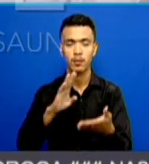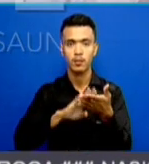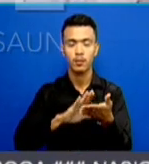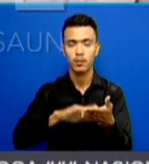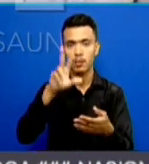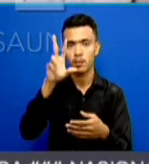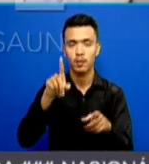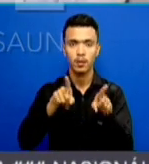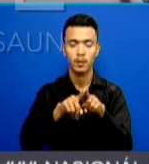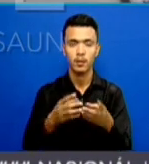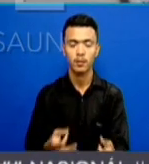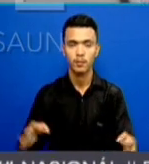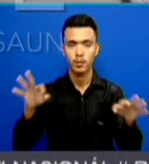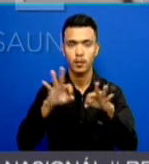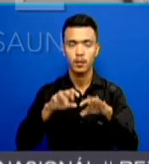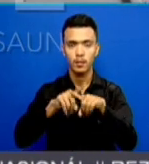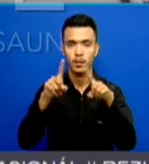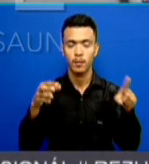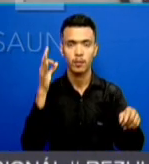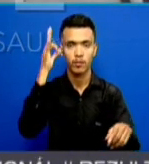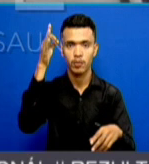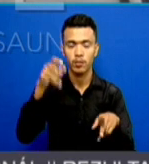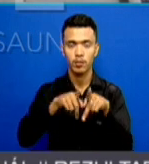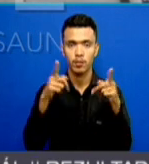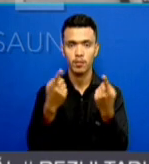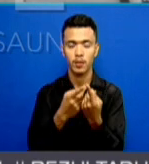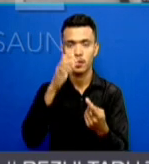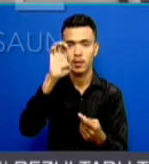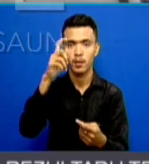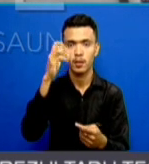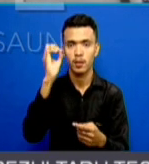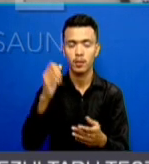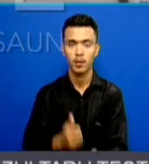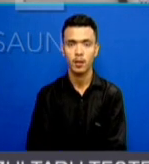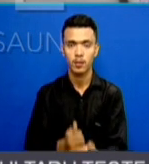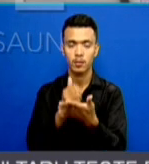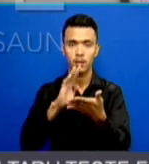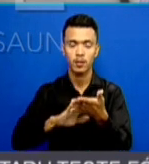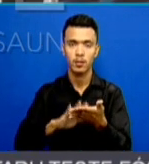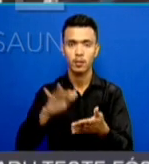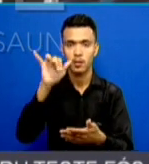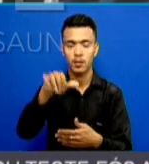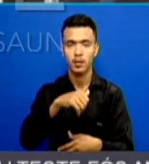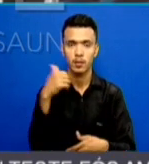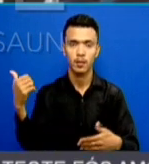rode sai no dar piloto. Mas bem, para o futuro, companhia Eto se continua apoio também a escola Sira Seluk e a